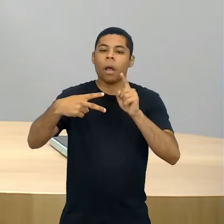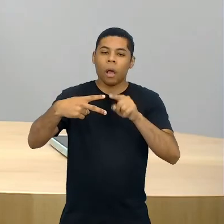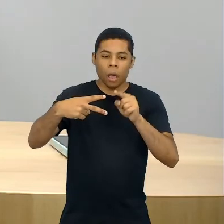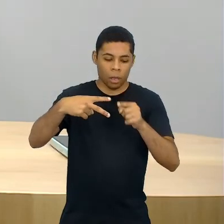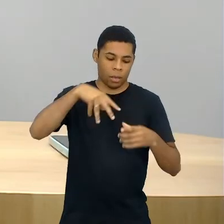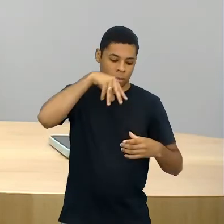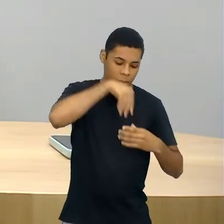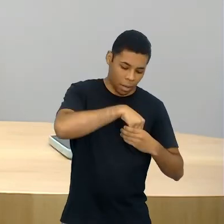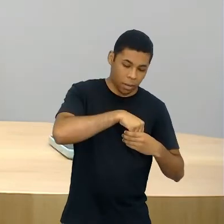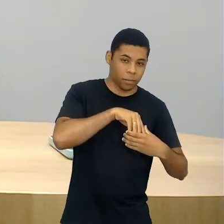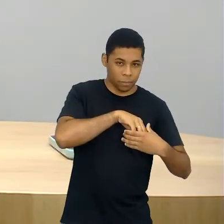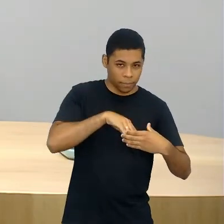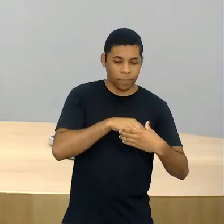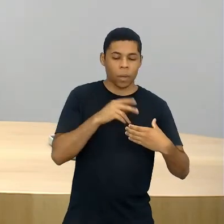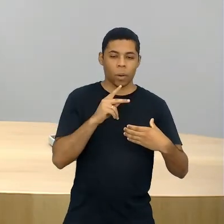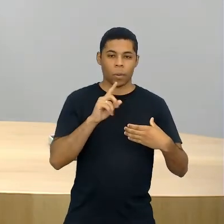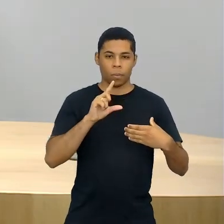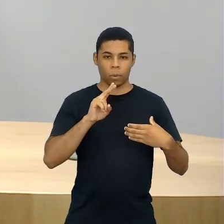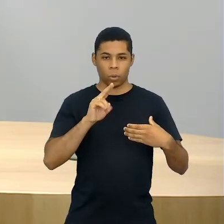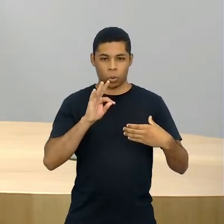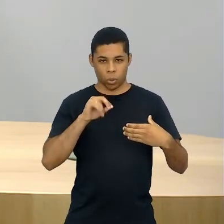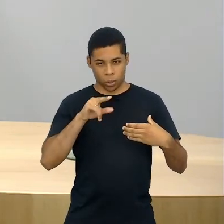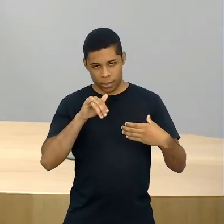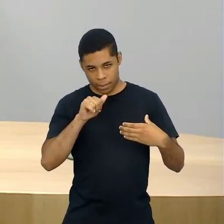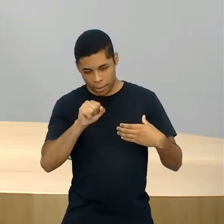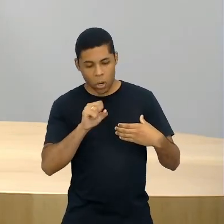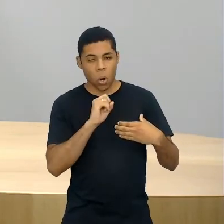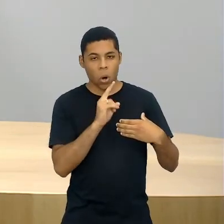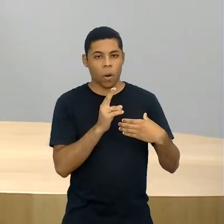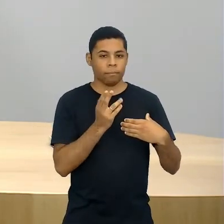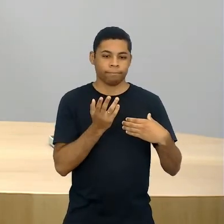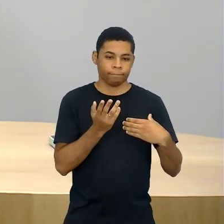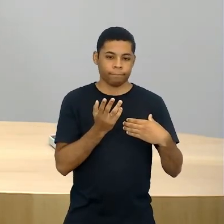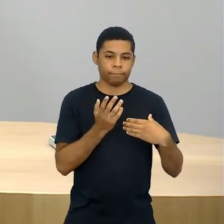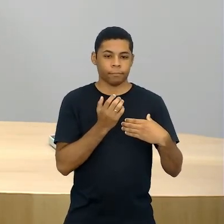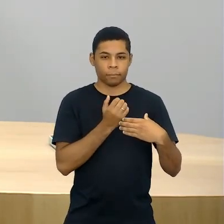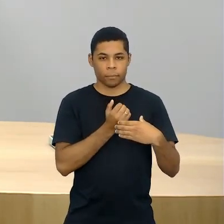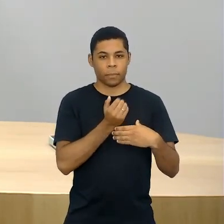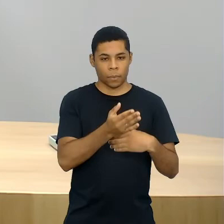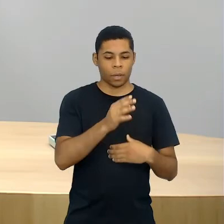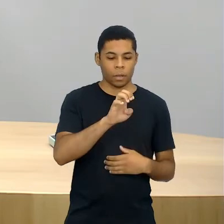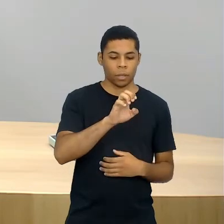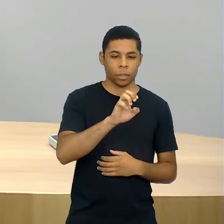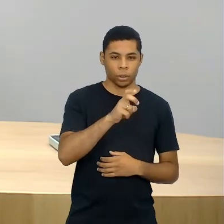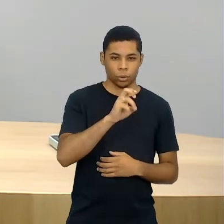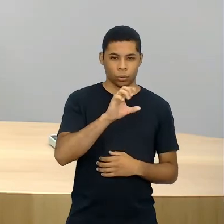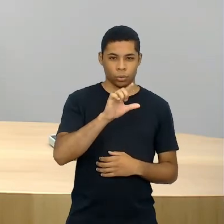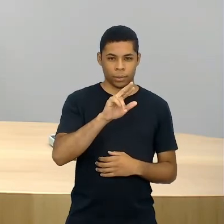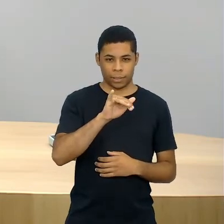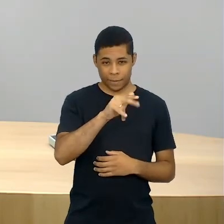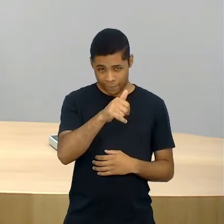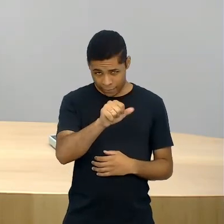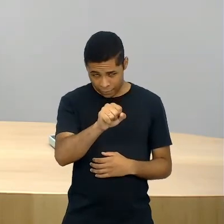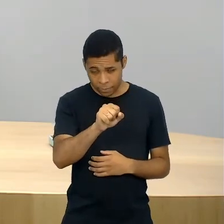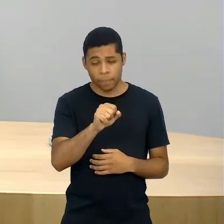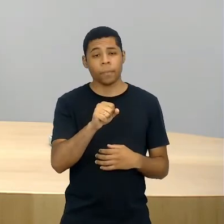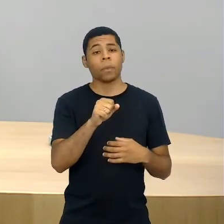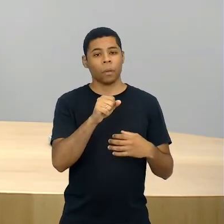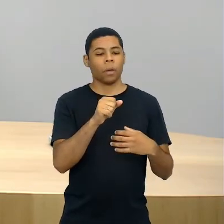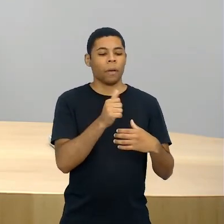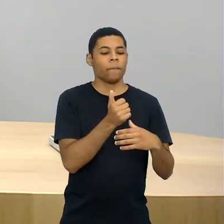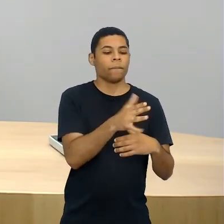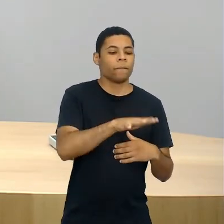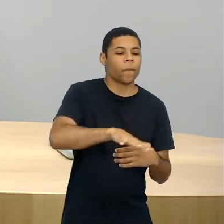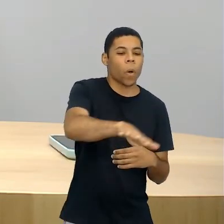nós chamamos de rochas plutônicas, né? Ou chamamos de rochas intrusivas, né? As rochas externas, formadas aí